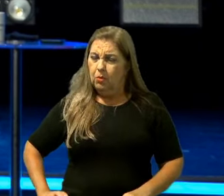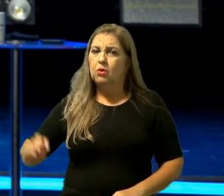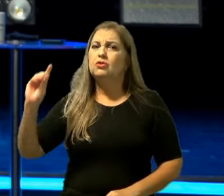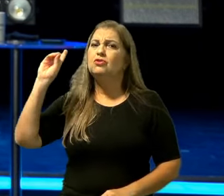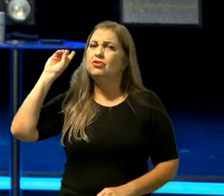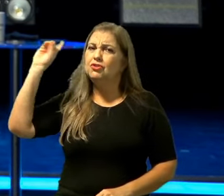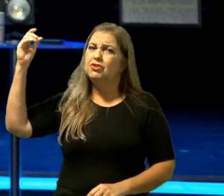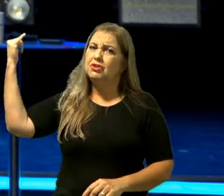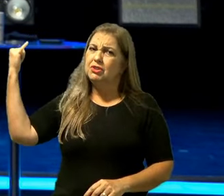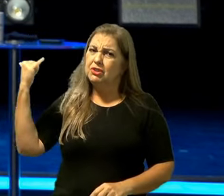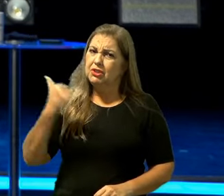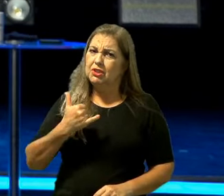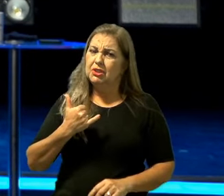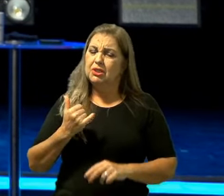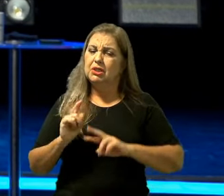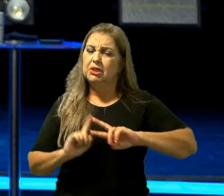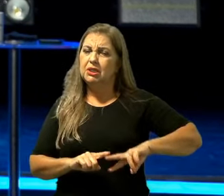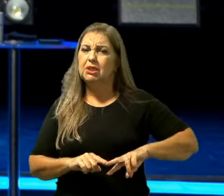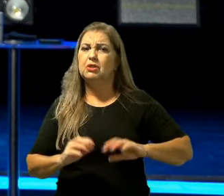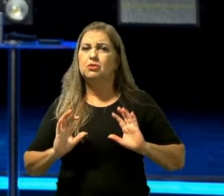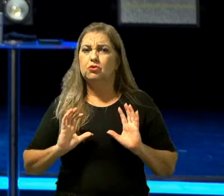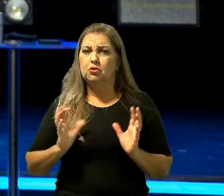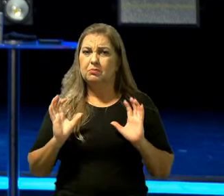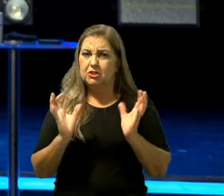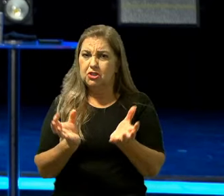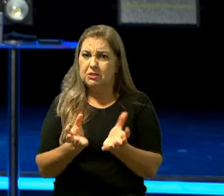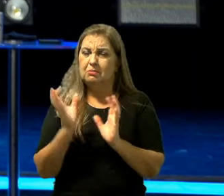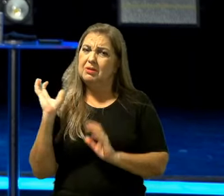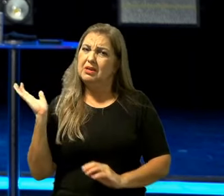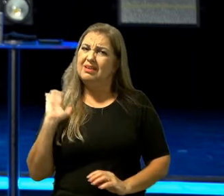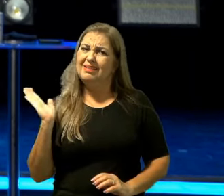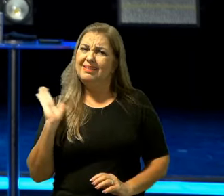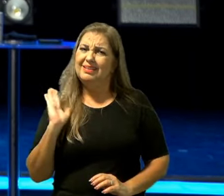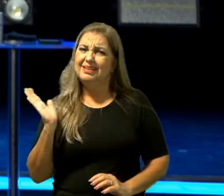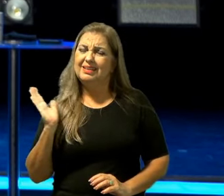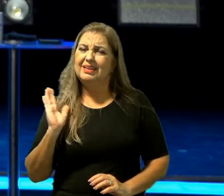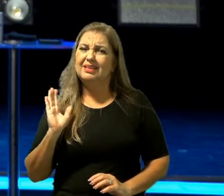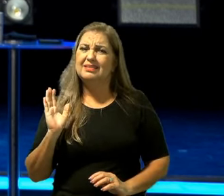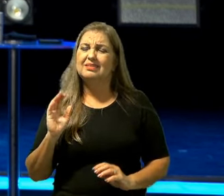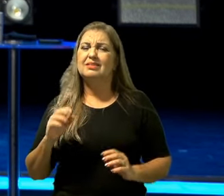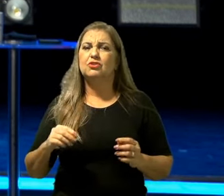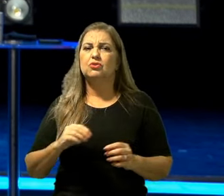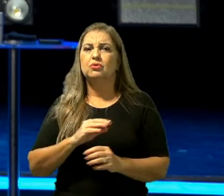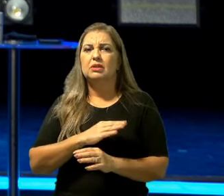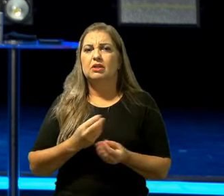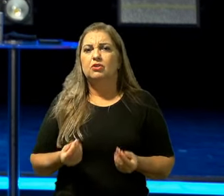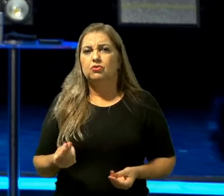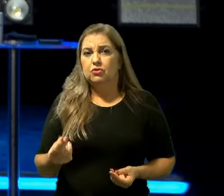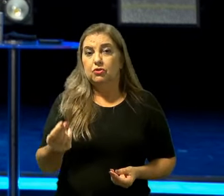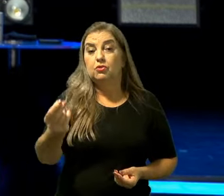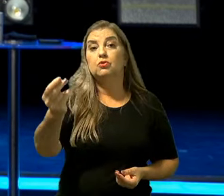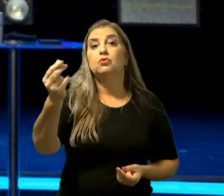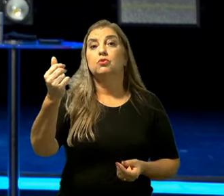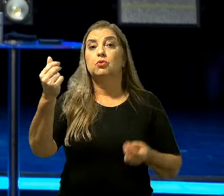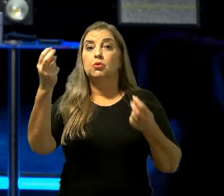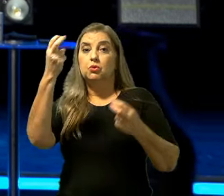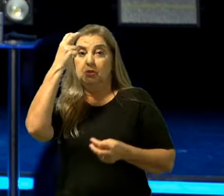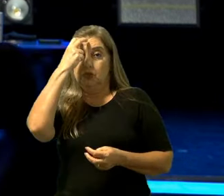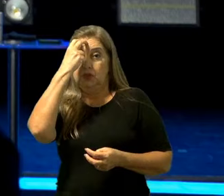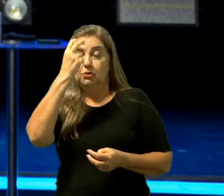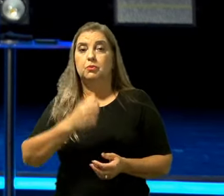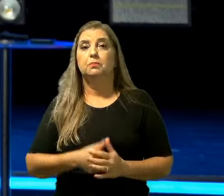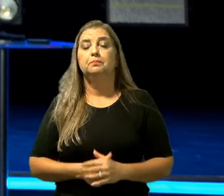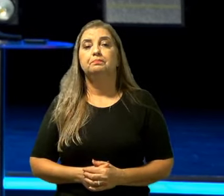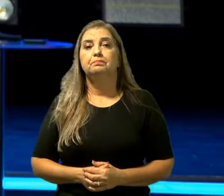uma riqueza maior do que os tesouros do Egito, porque contemplava a sua recompensa. Pela